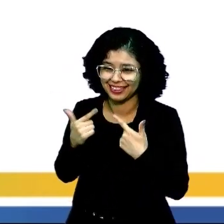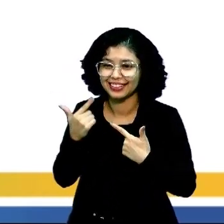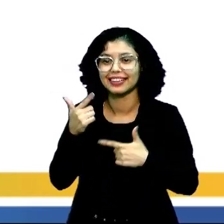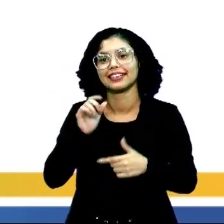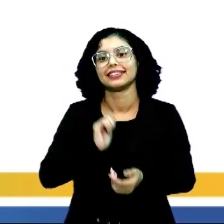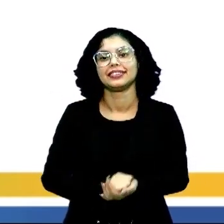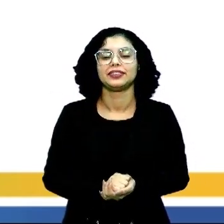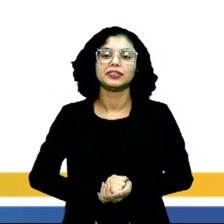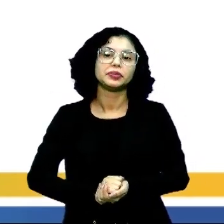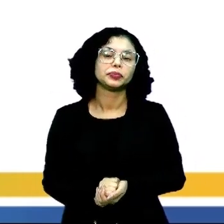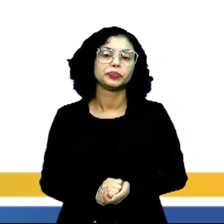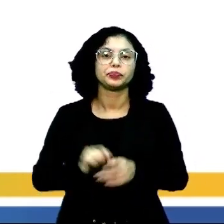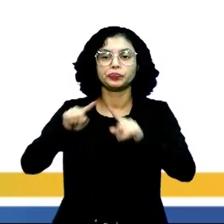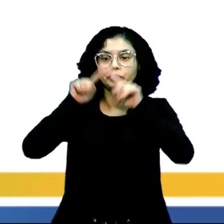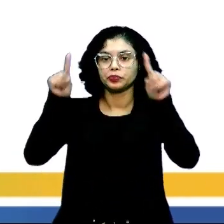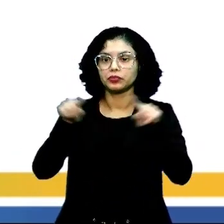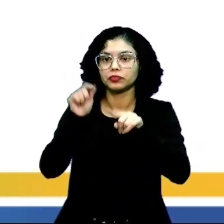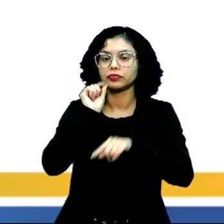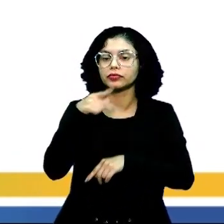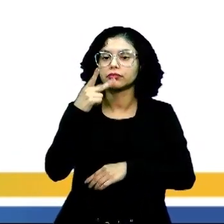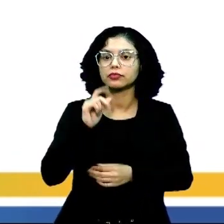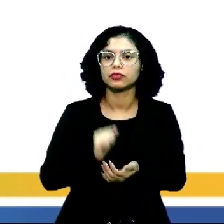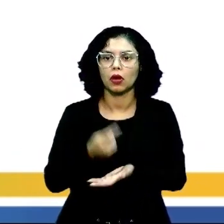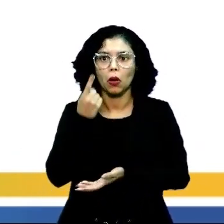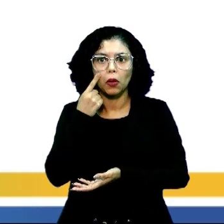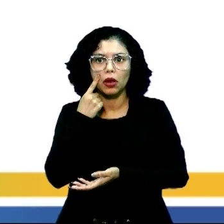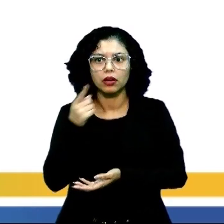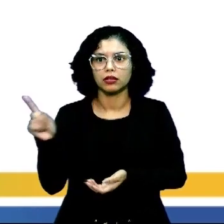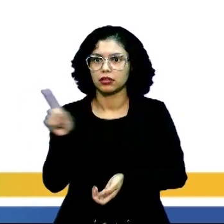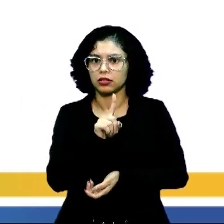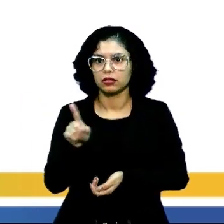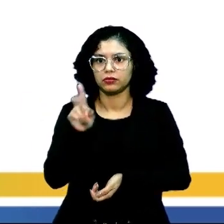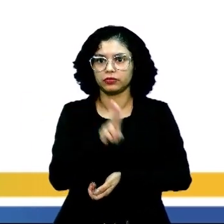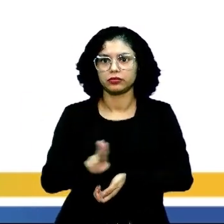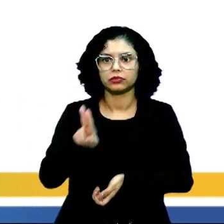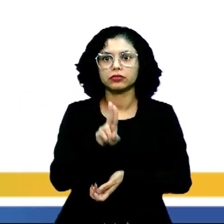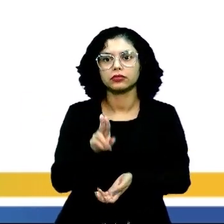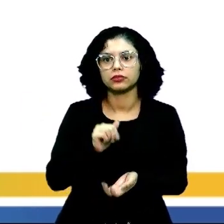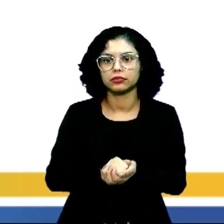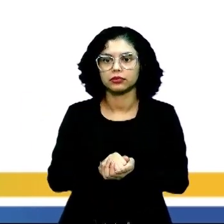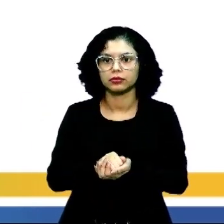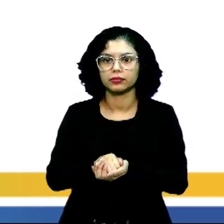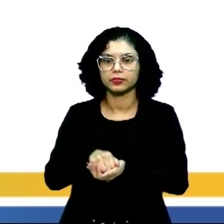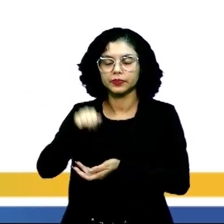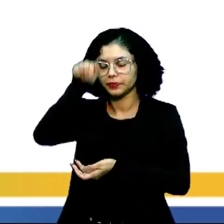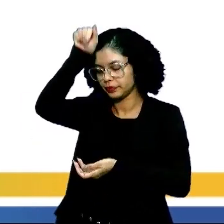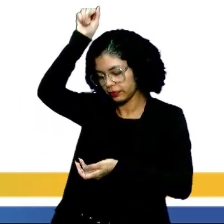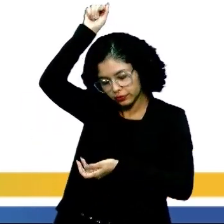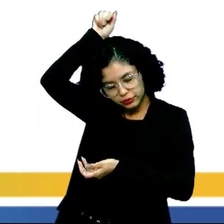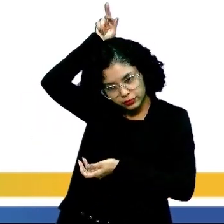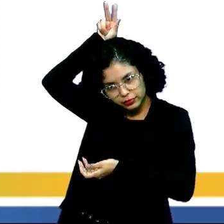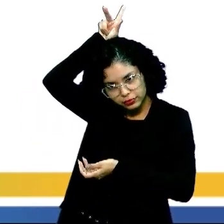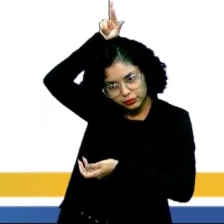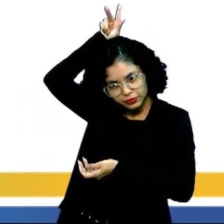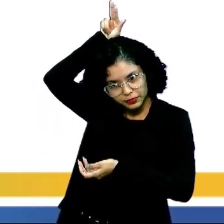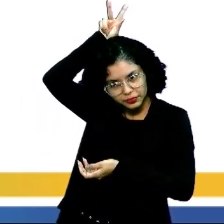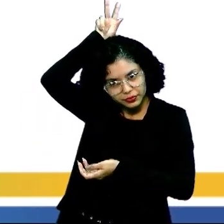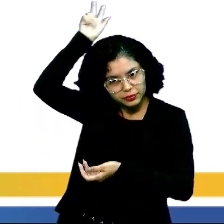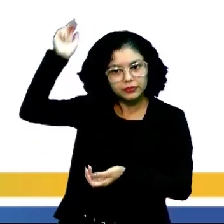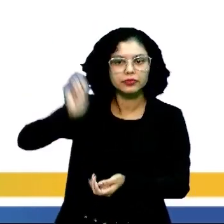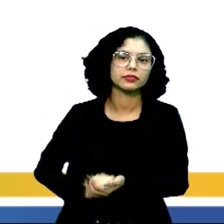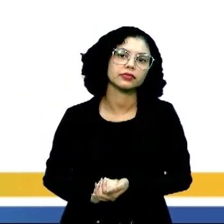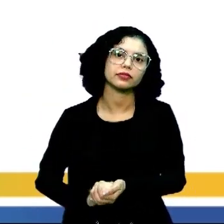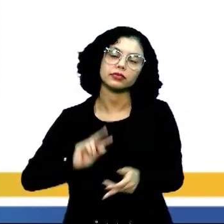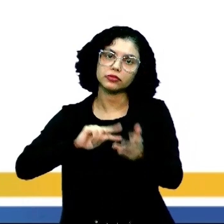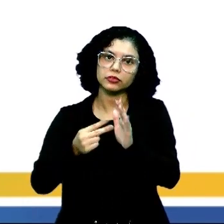aí no balãozinho nós temos assim, olha, eles não usam penas. O que é que isso